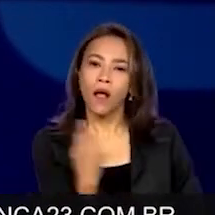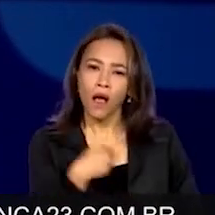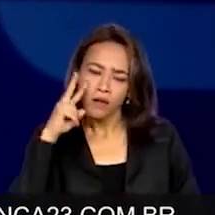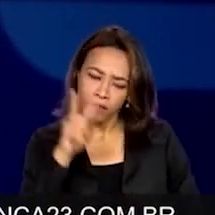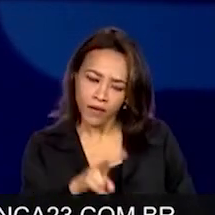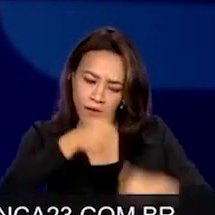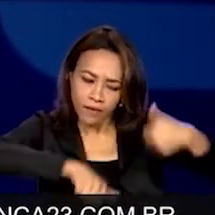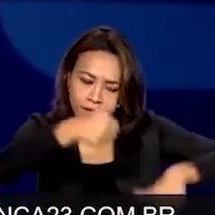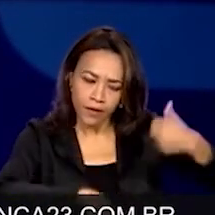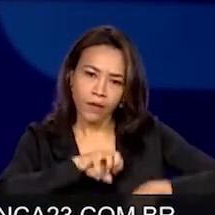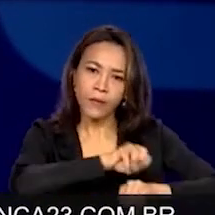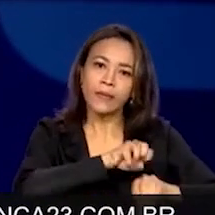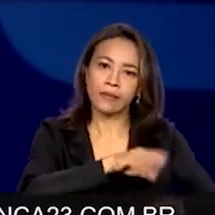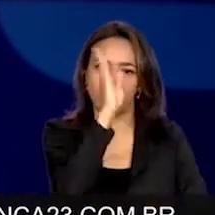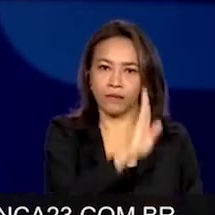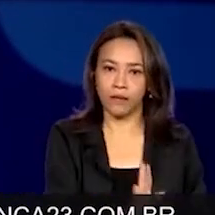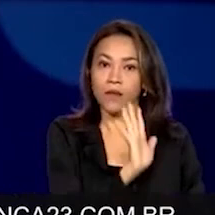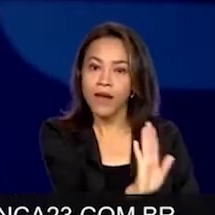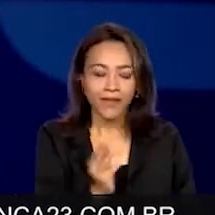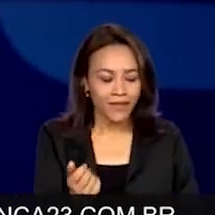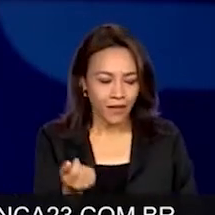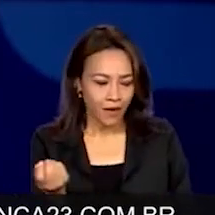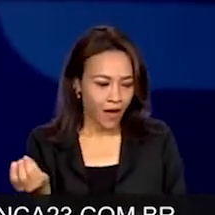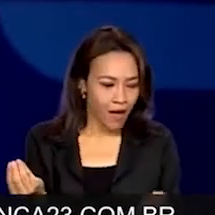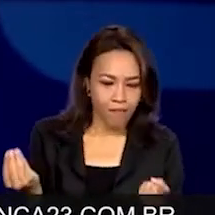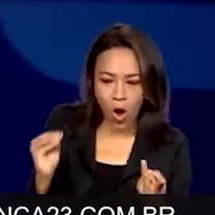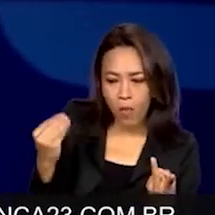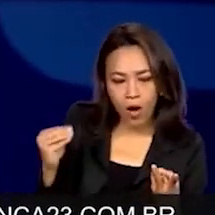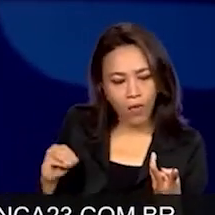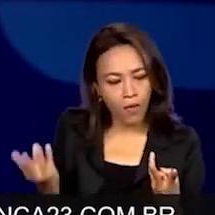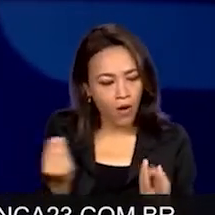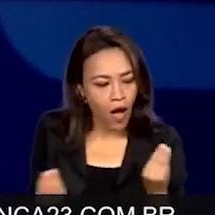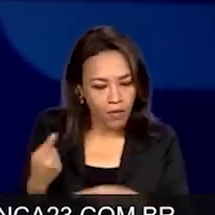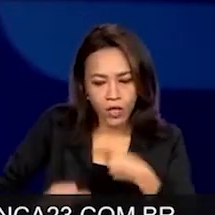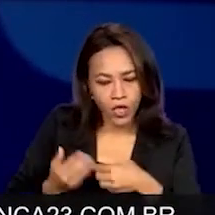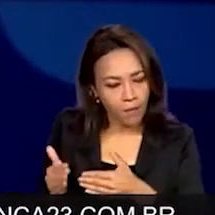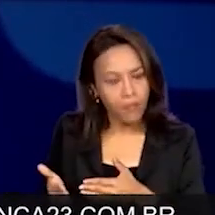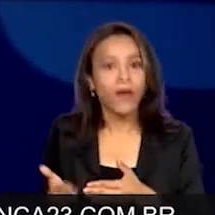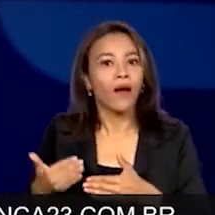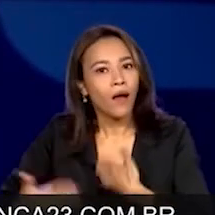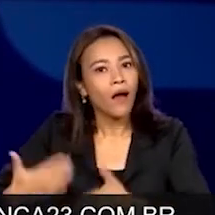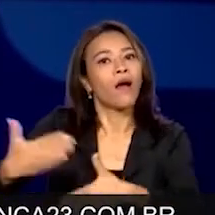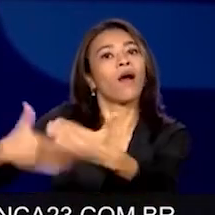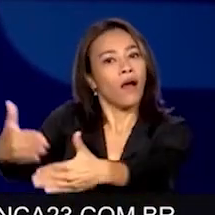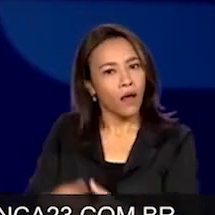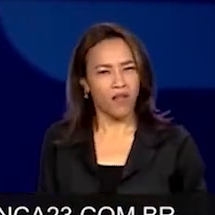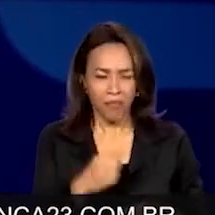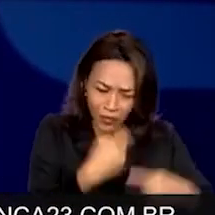educação brasileira, mas construir os caminhos e os desafios que nós temos pela frente. Nenhuma política pública